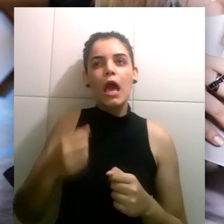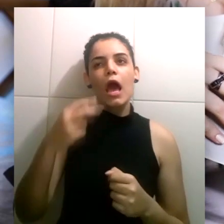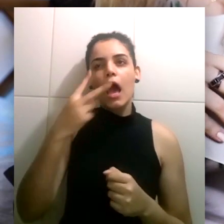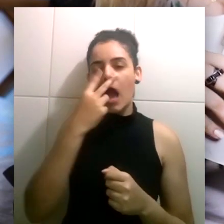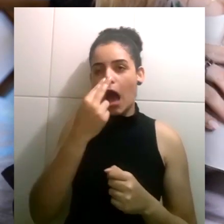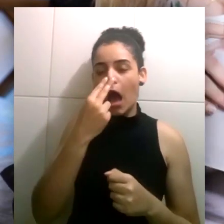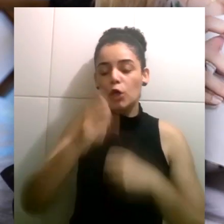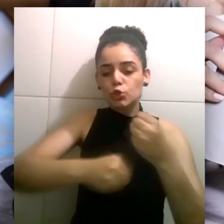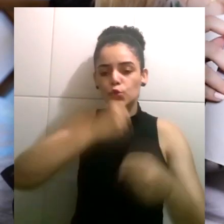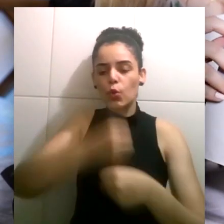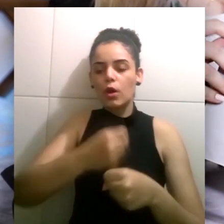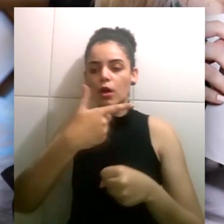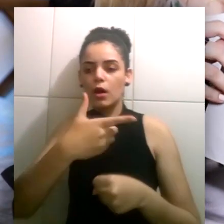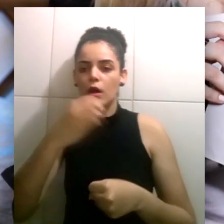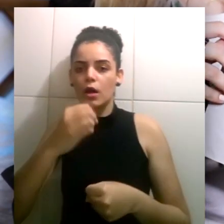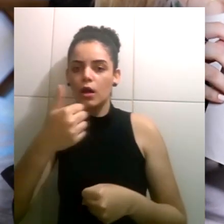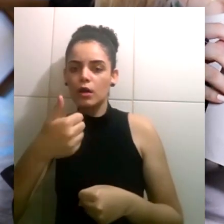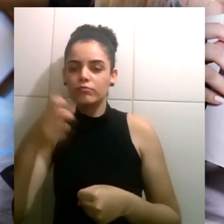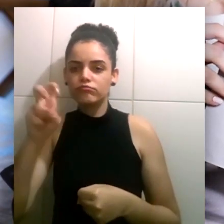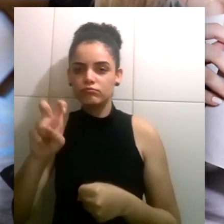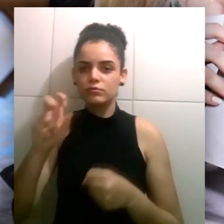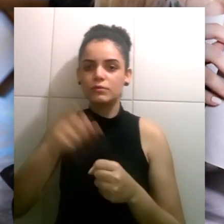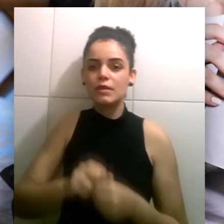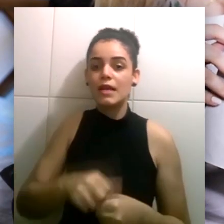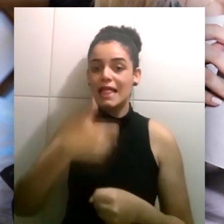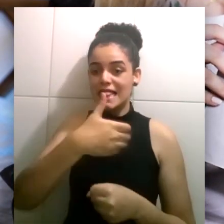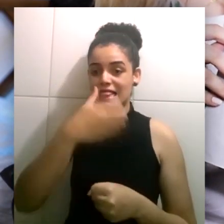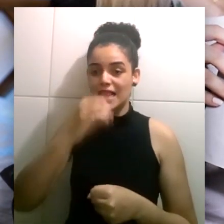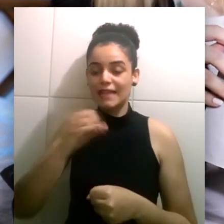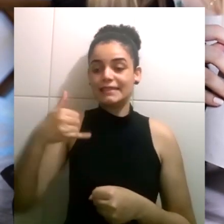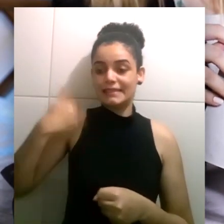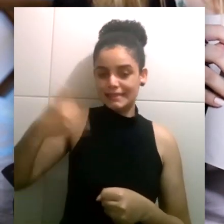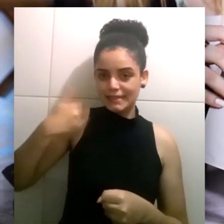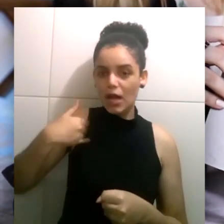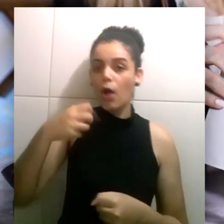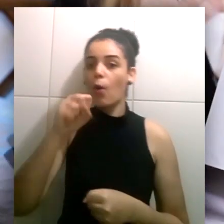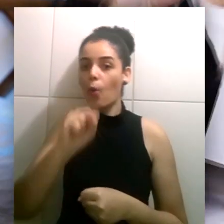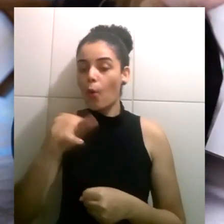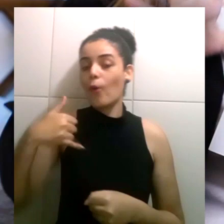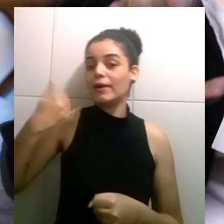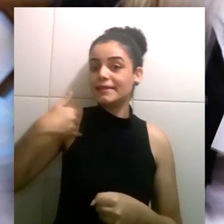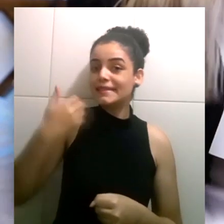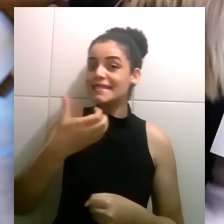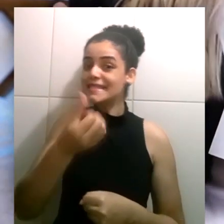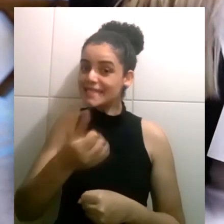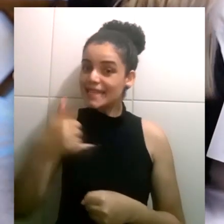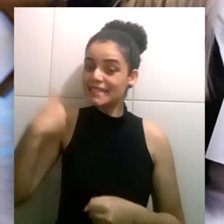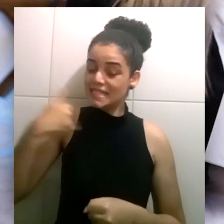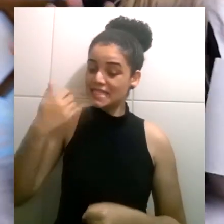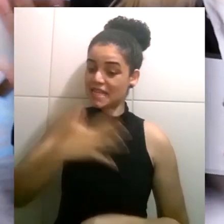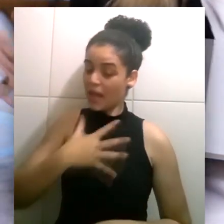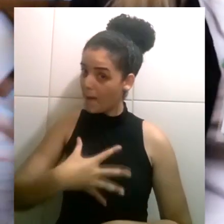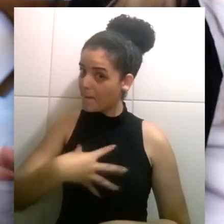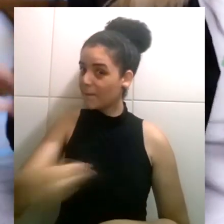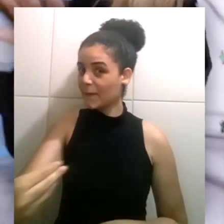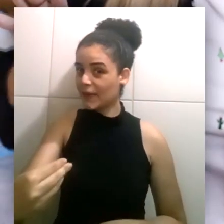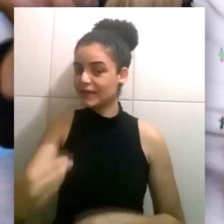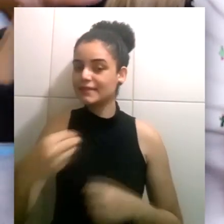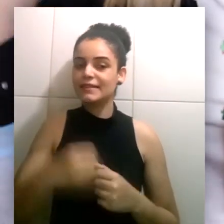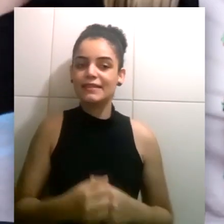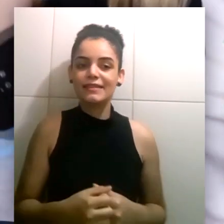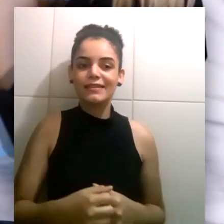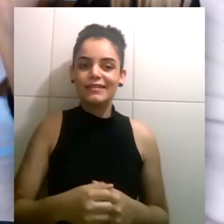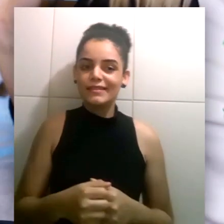que em 2015, né? Então, eles tinham 10, 8 e 6. Tá vendo? Idades diferentes ainda, né? Se eu é. não falar, mas o